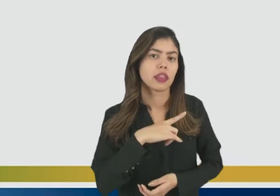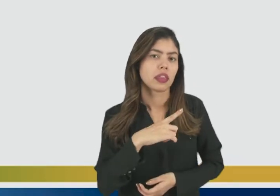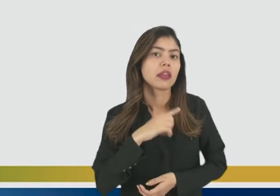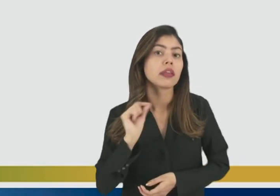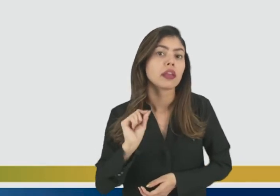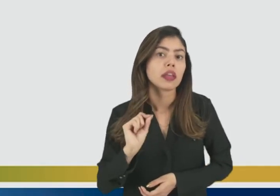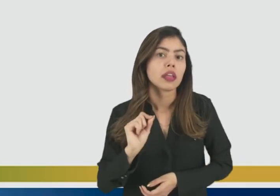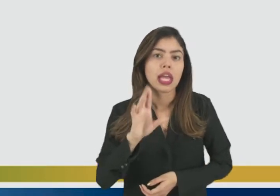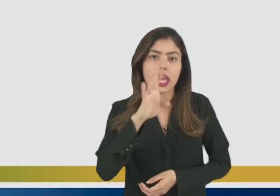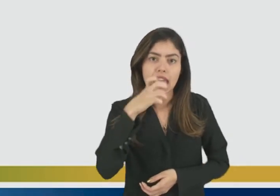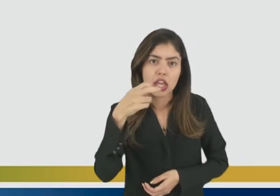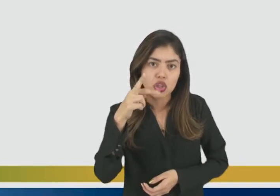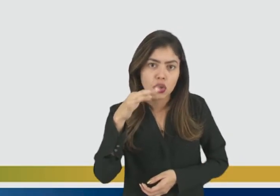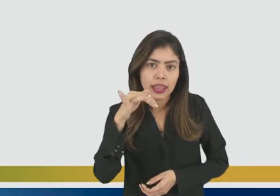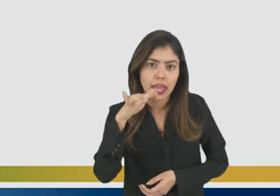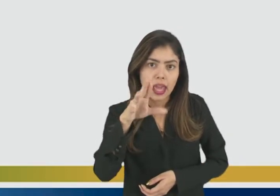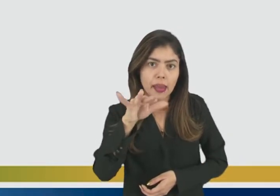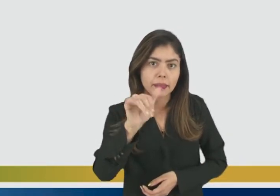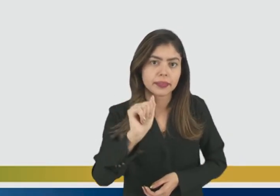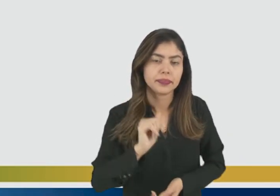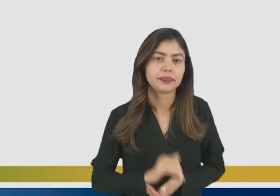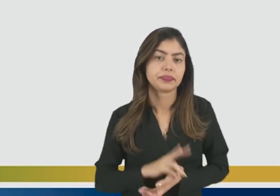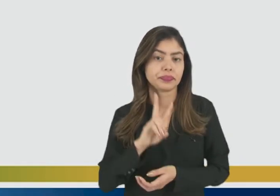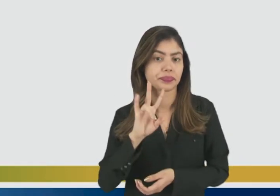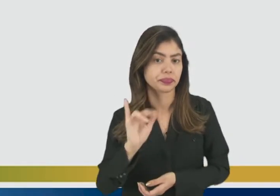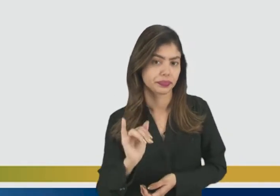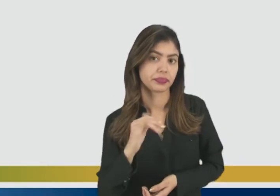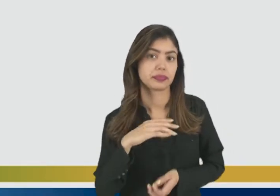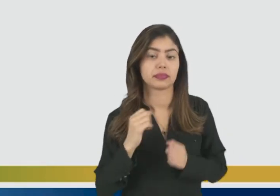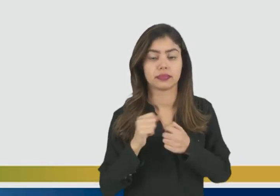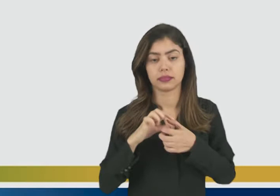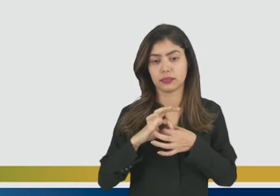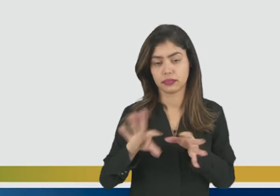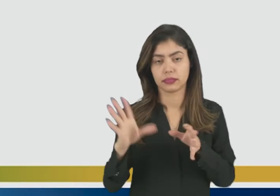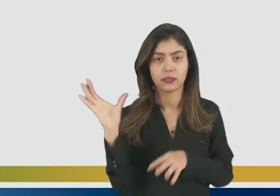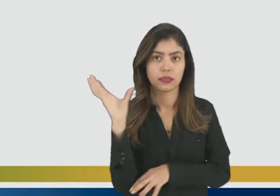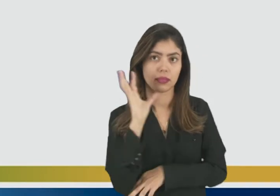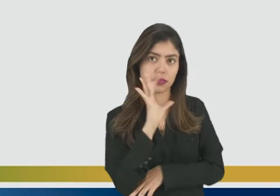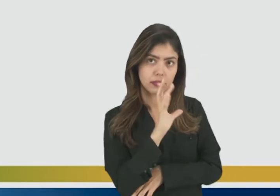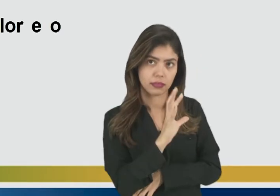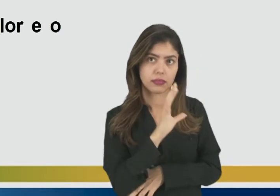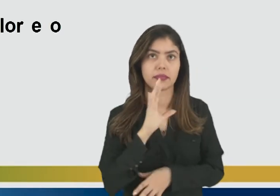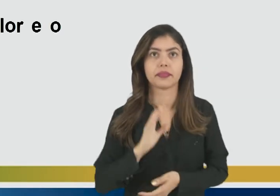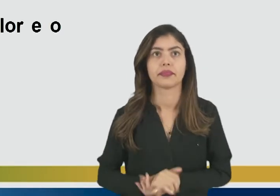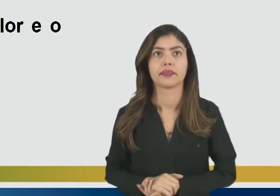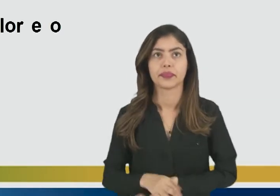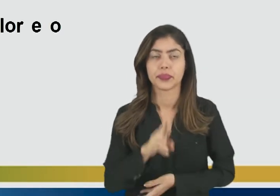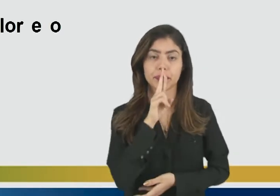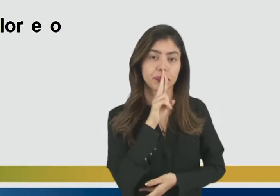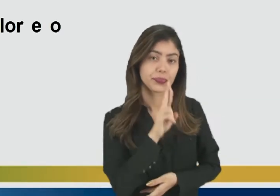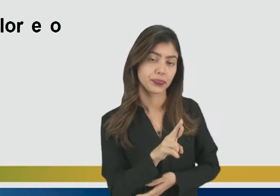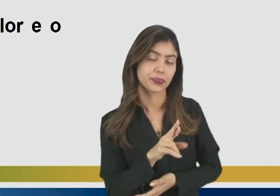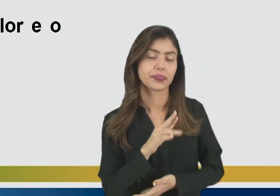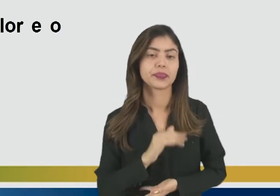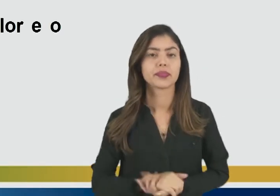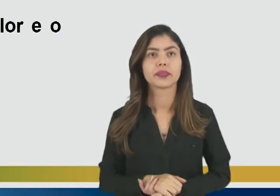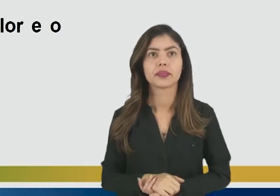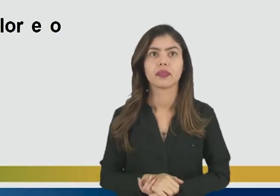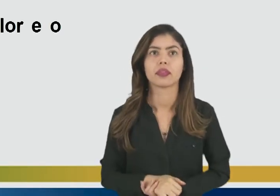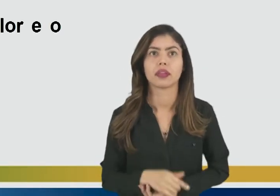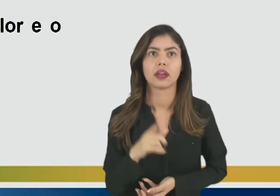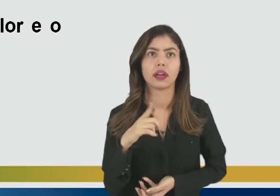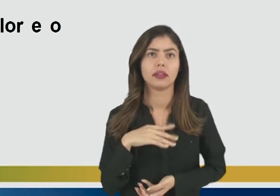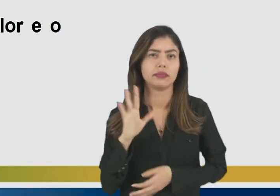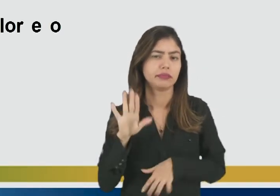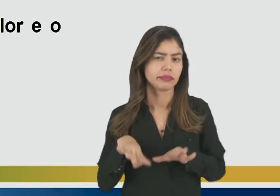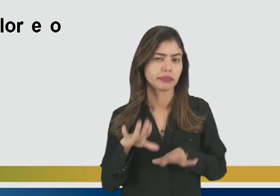reação exotérmica, ou seja, ela vai liberar calor. Então vamos perceber a resolução da nossa questão. Então nós temos ali a